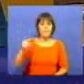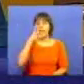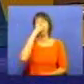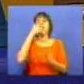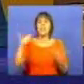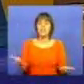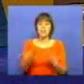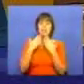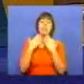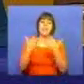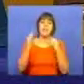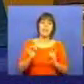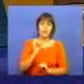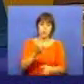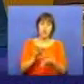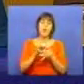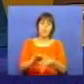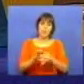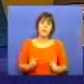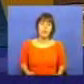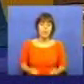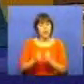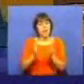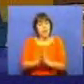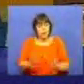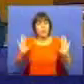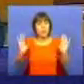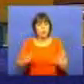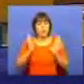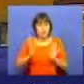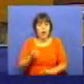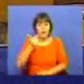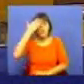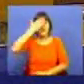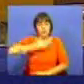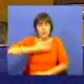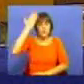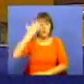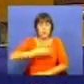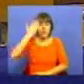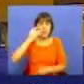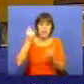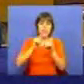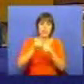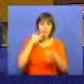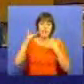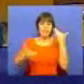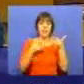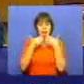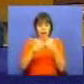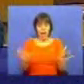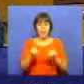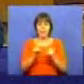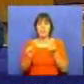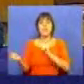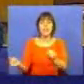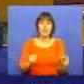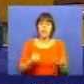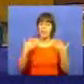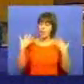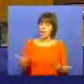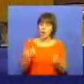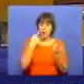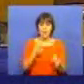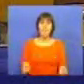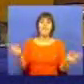triste e agradeceu-lhe, aliás, a sua colaboração. Em todo o caso, já passaram alguns dias desde a encenação da abertura deste debate e agora